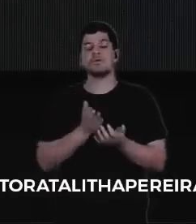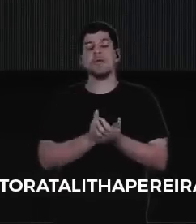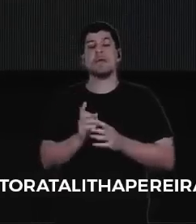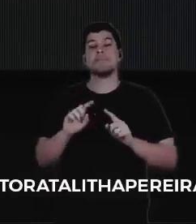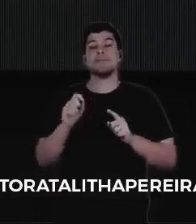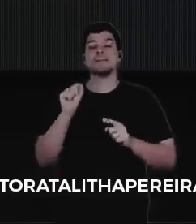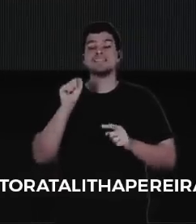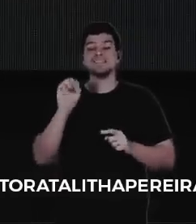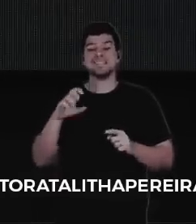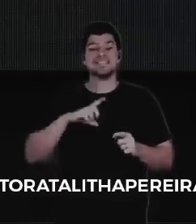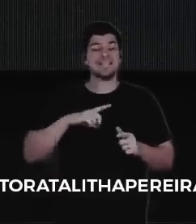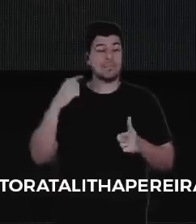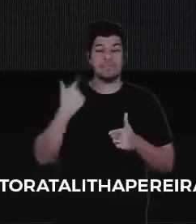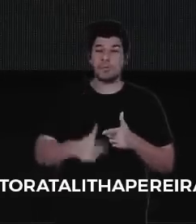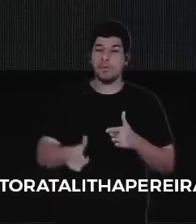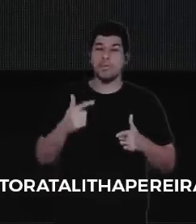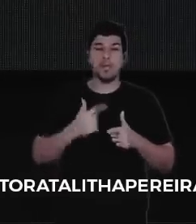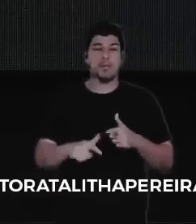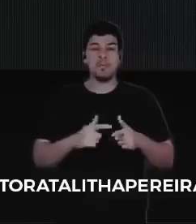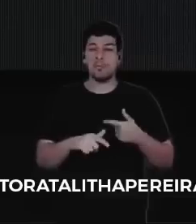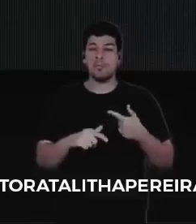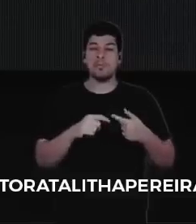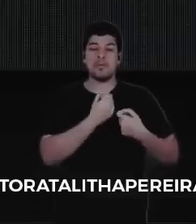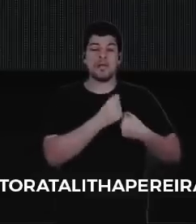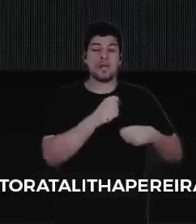disciplinado quando estava todo mundo dentro de casa,